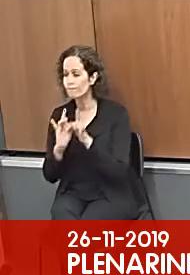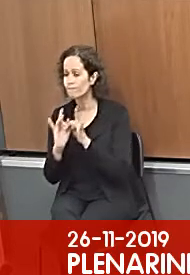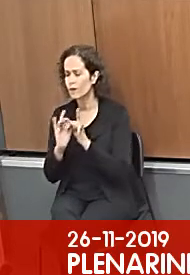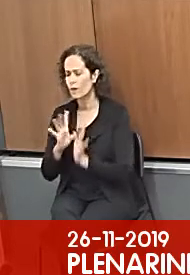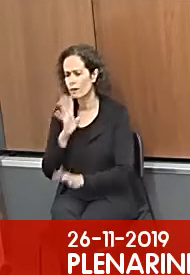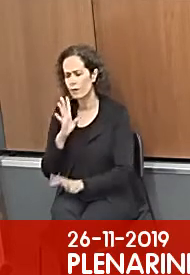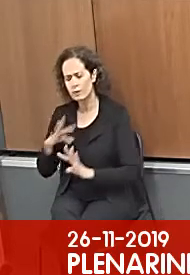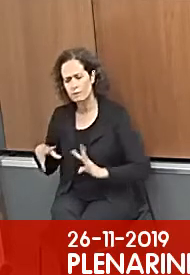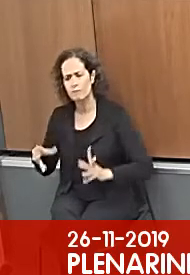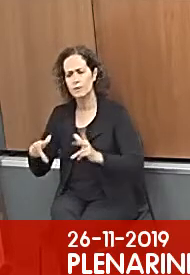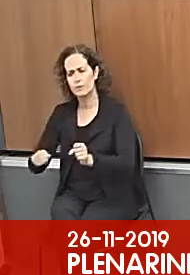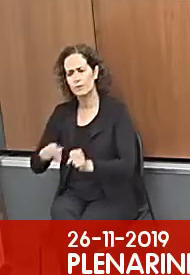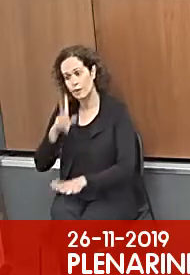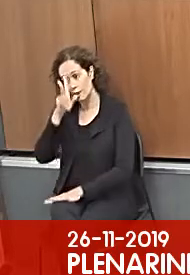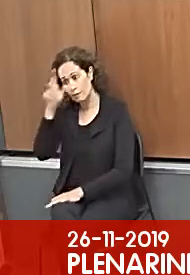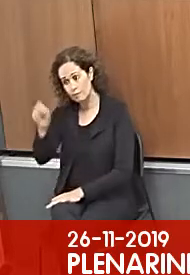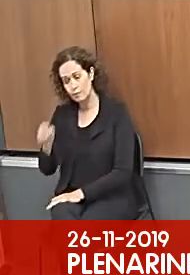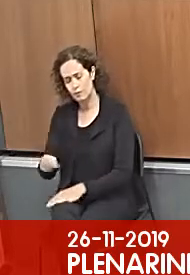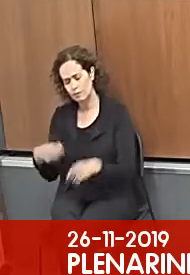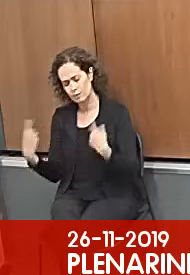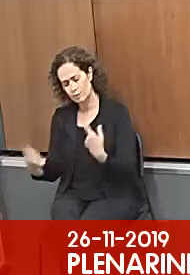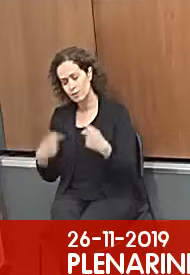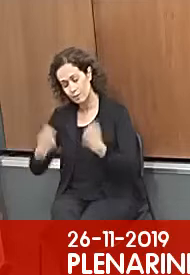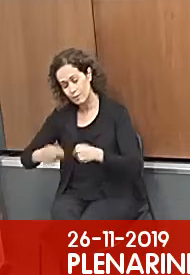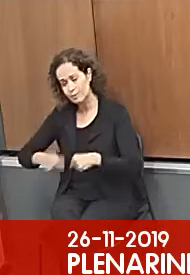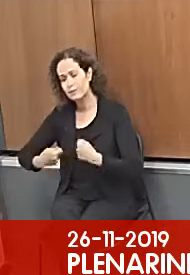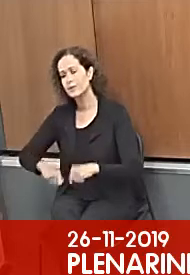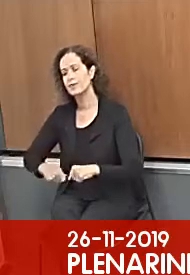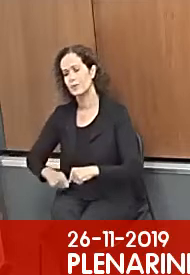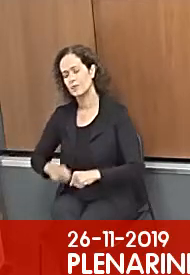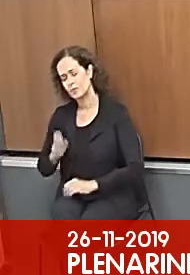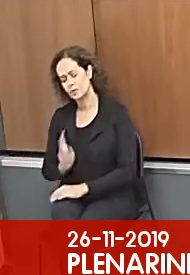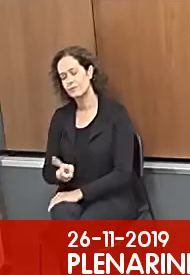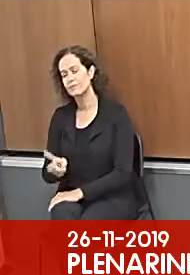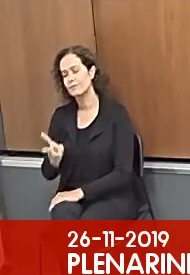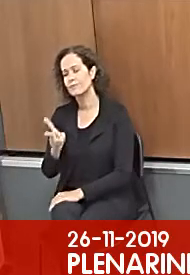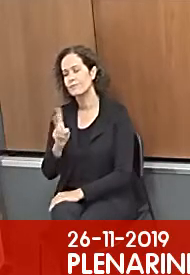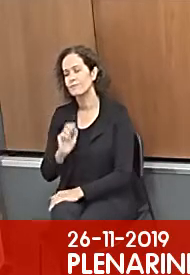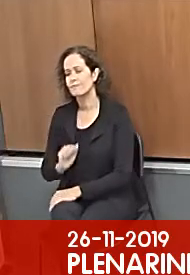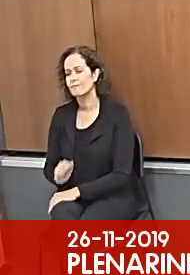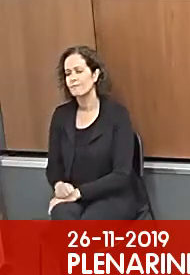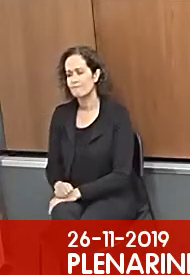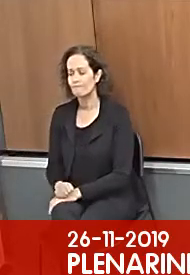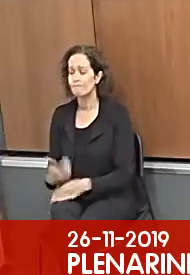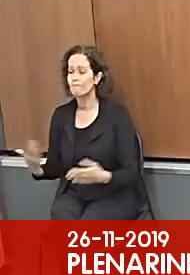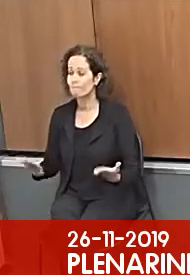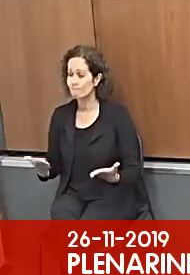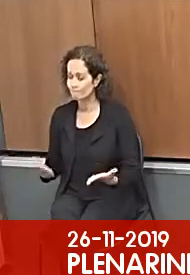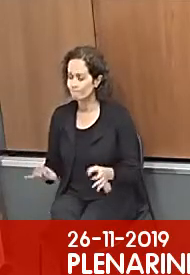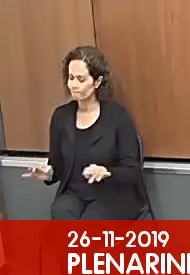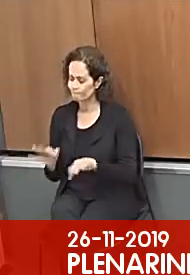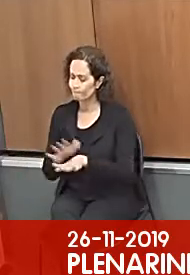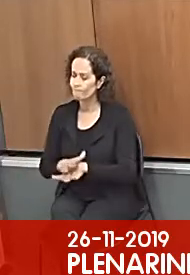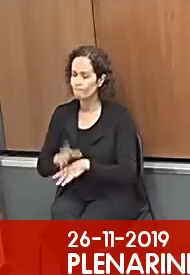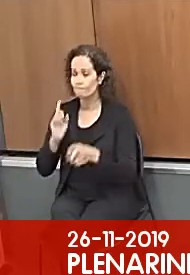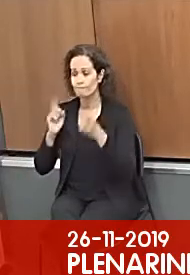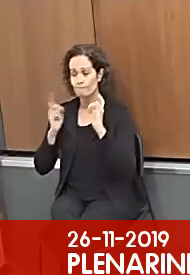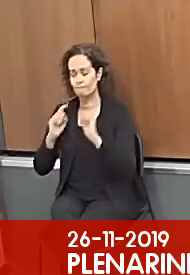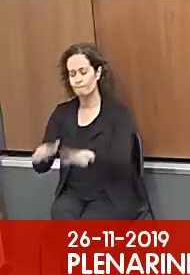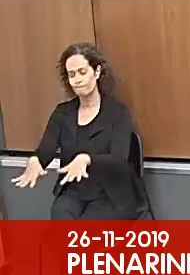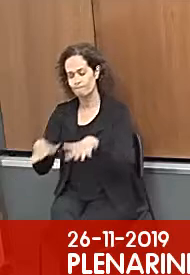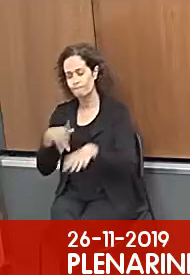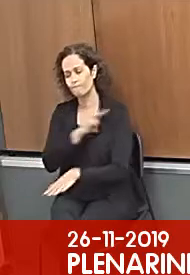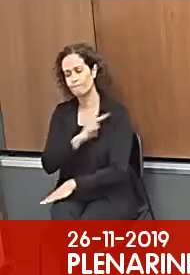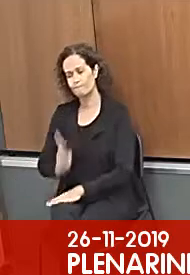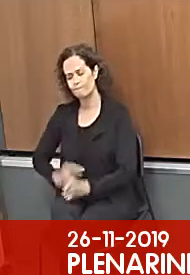aqui, é a força que a gente precisa para fazer a nossa caminhada. Cumprida a finalidade da reunião, a